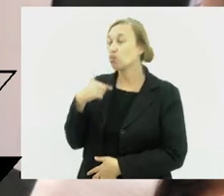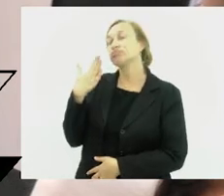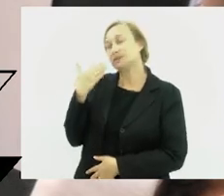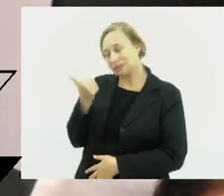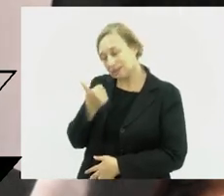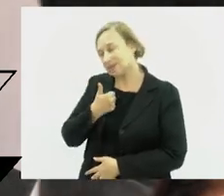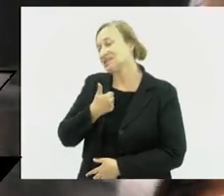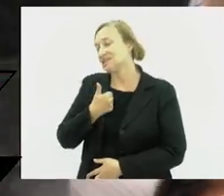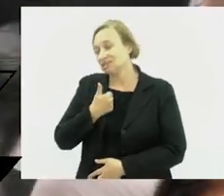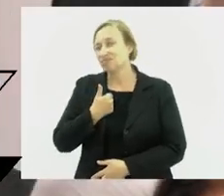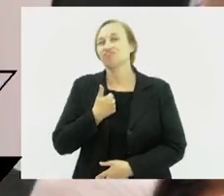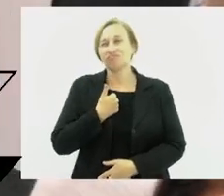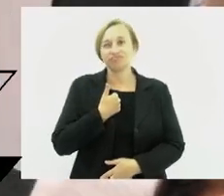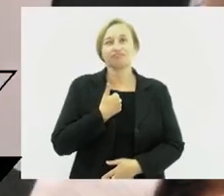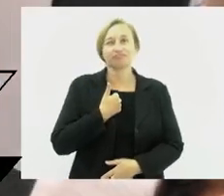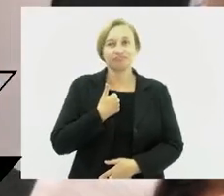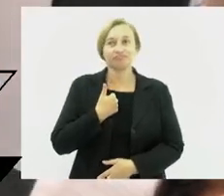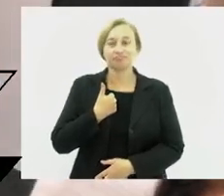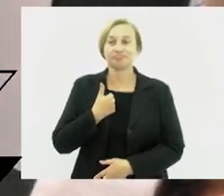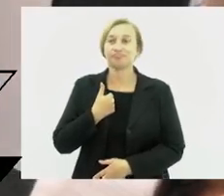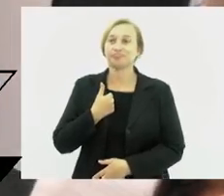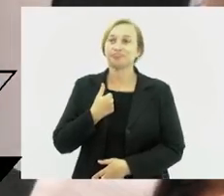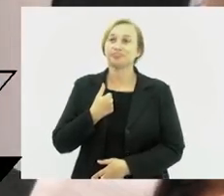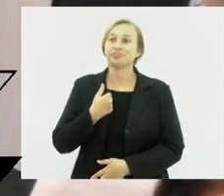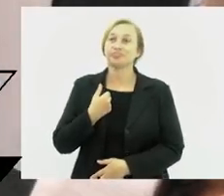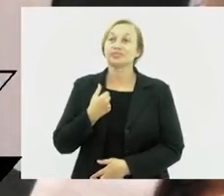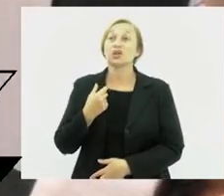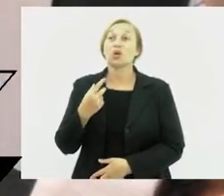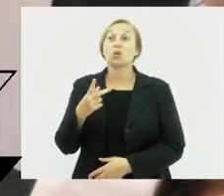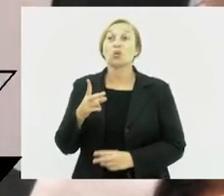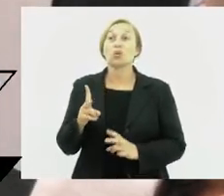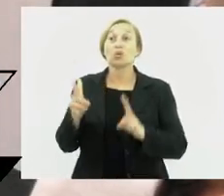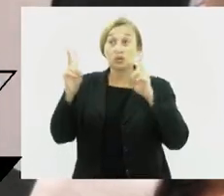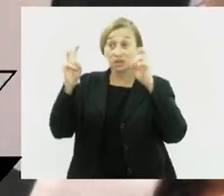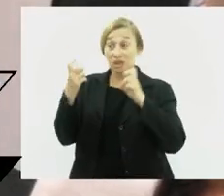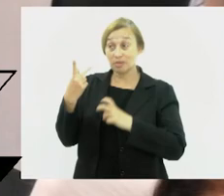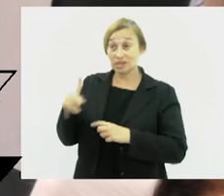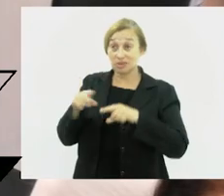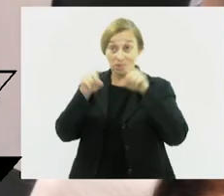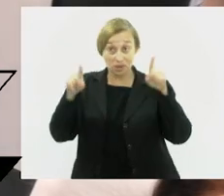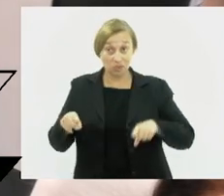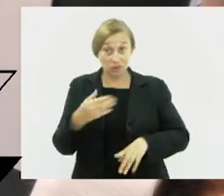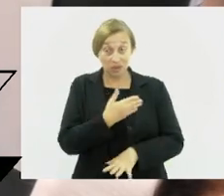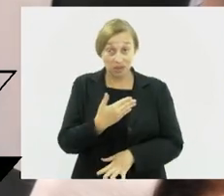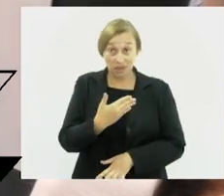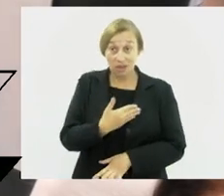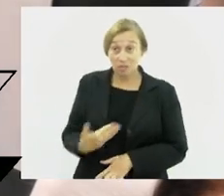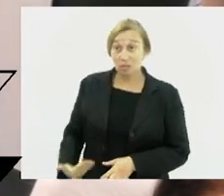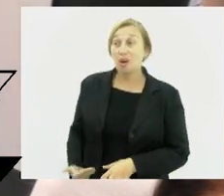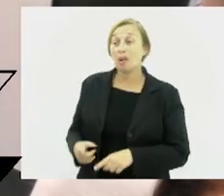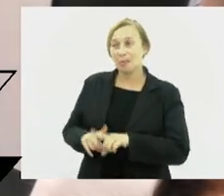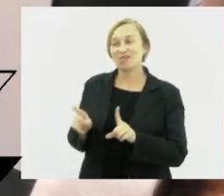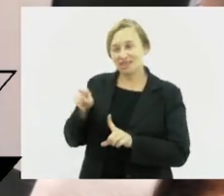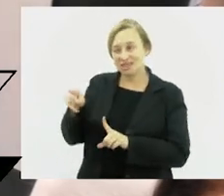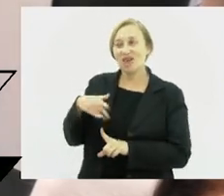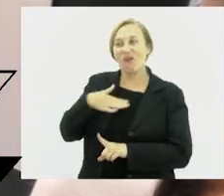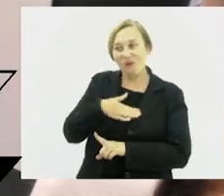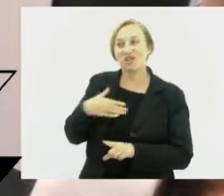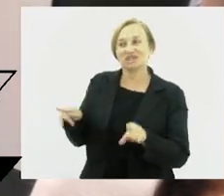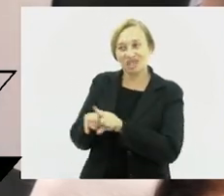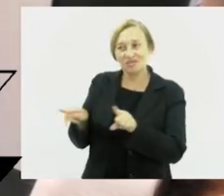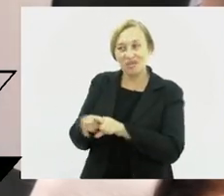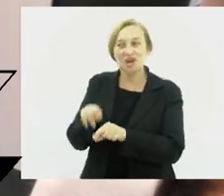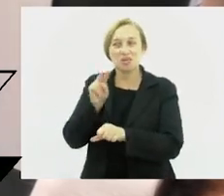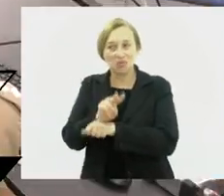a predileção dele pelo tema da segurança pública, mas ele gosta muito de proteção animal, vocês podem ter certeza,